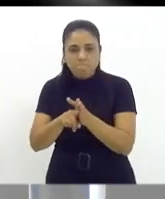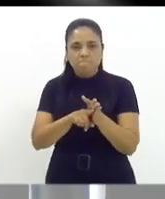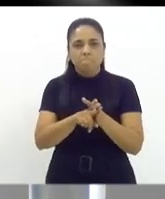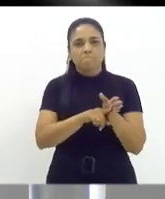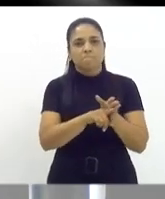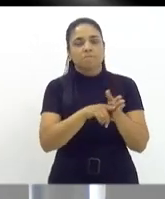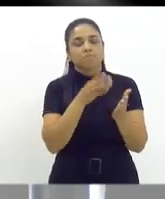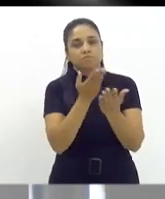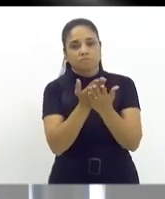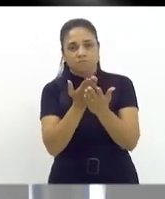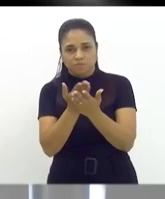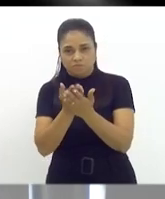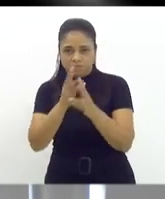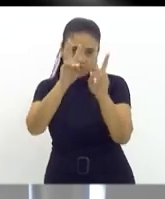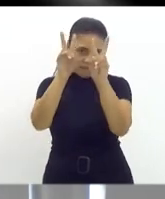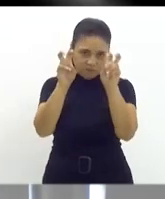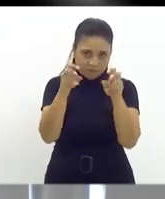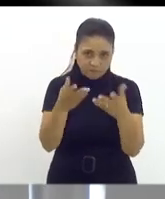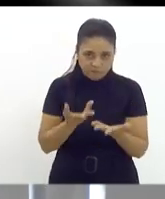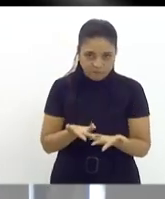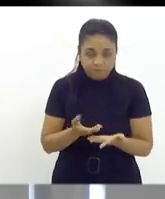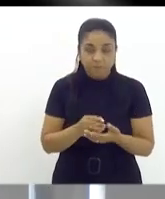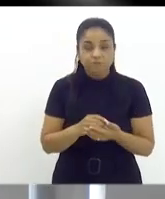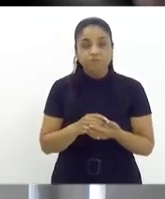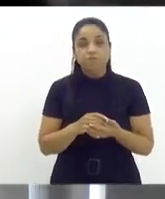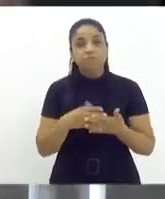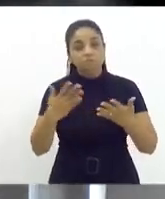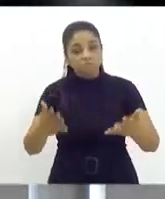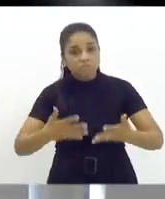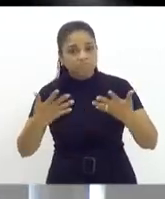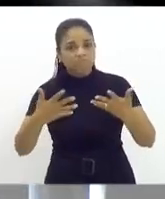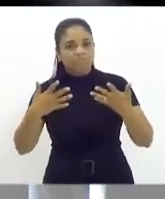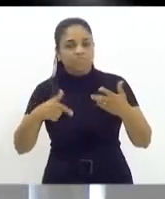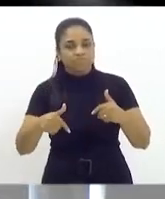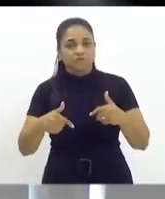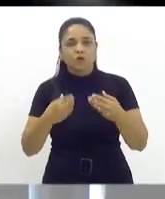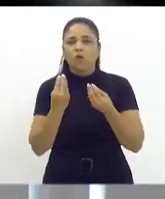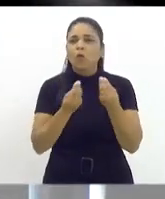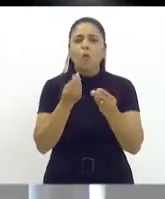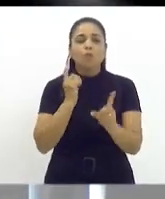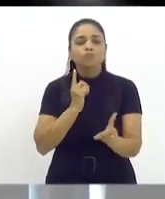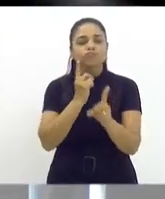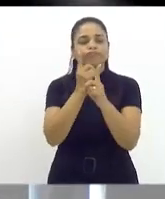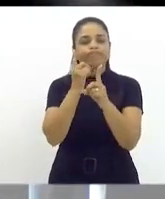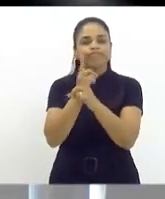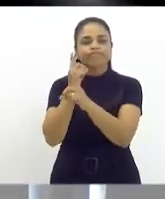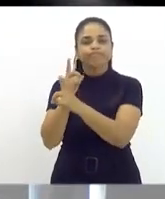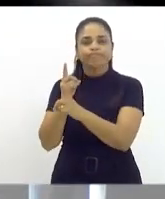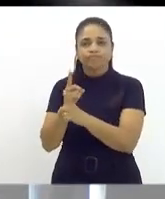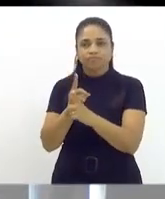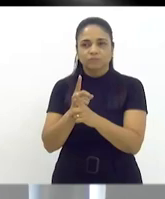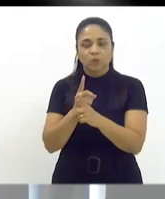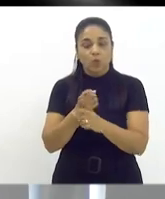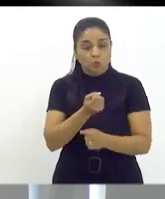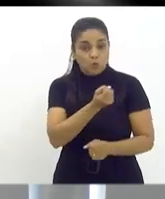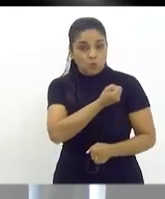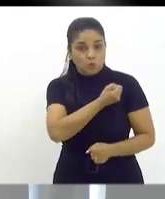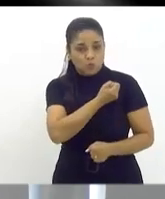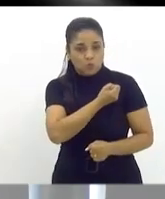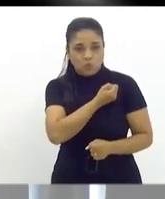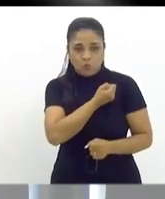desse tema e diante dessa motivação como a gente identificou esse número eu considero que é um número